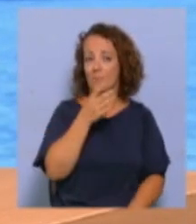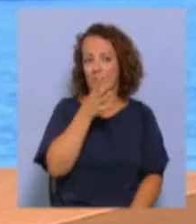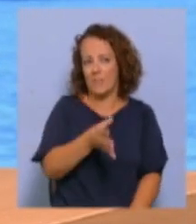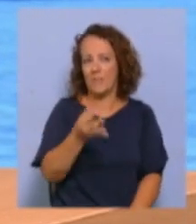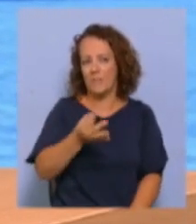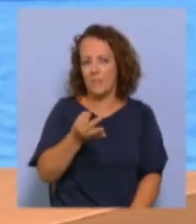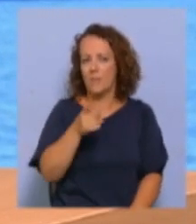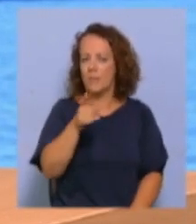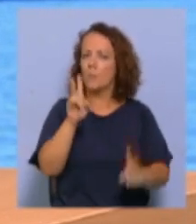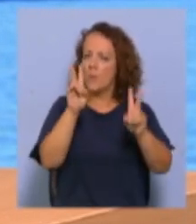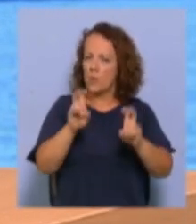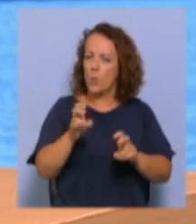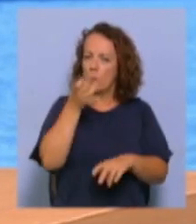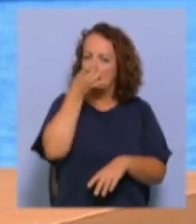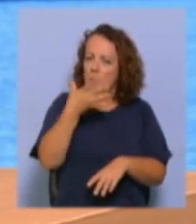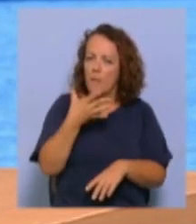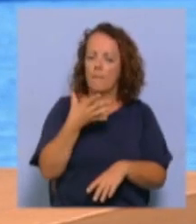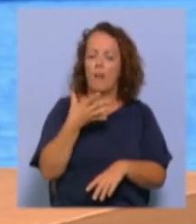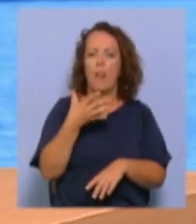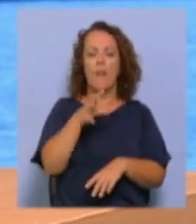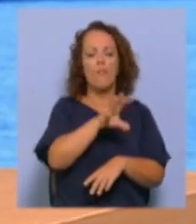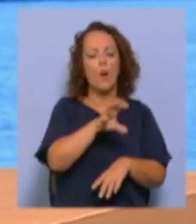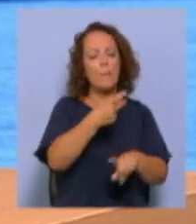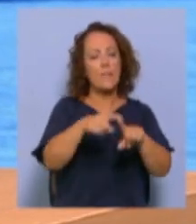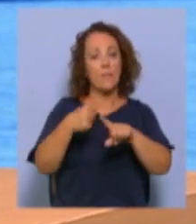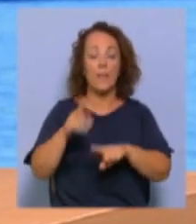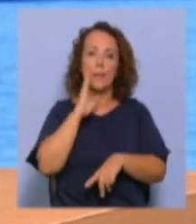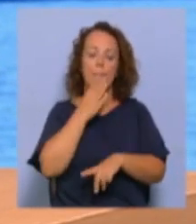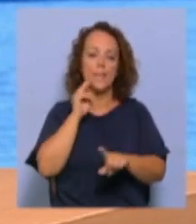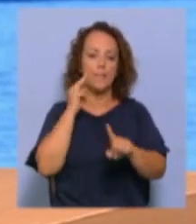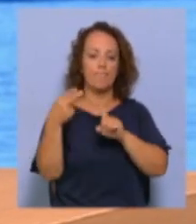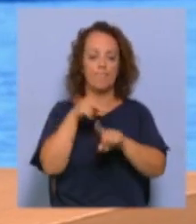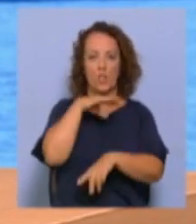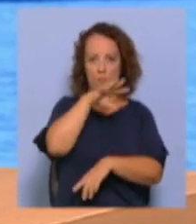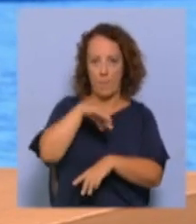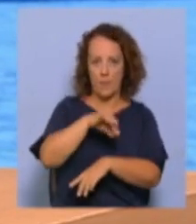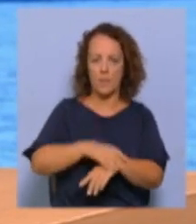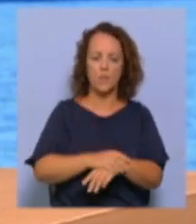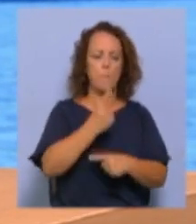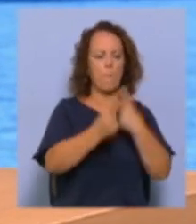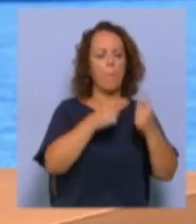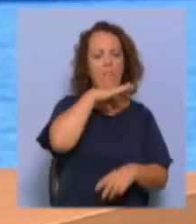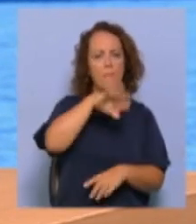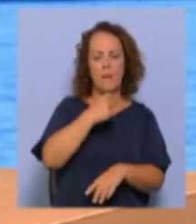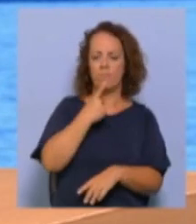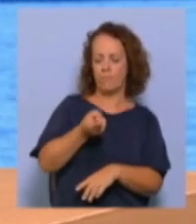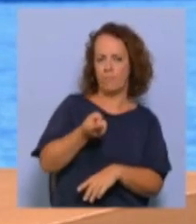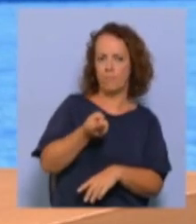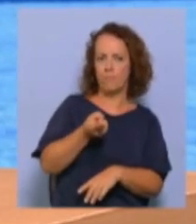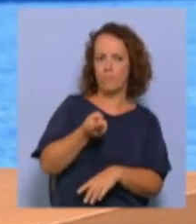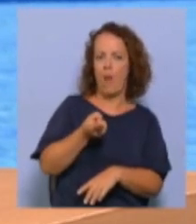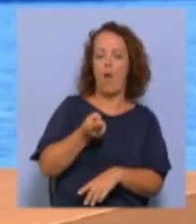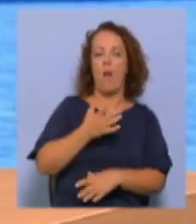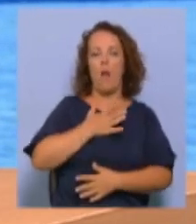questão sensível e de formas muito diferentes tomadas pelas famílias. Há famílias que veem este momento como um momento de mais